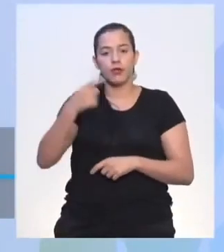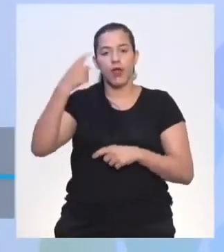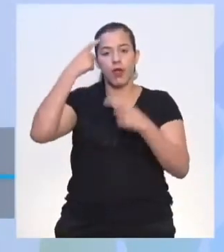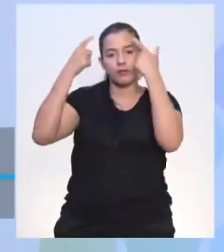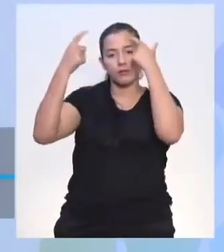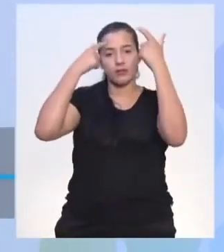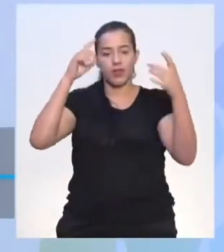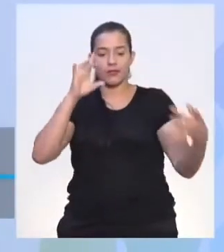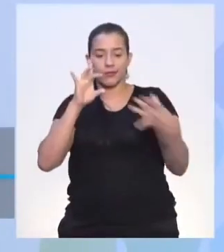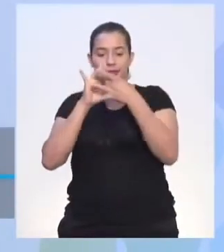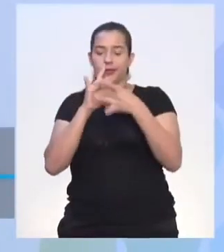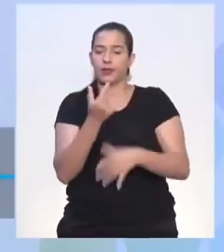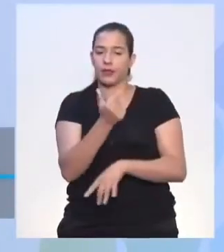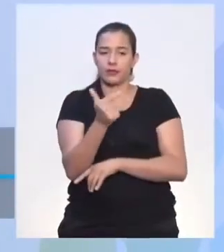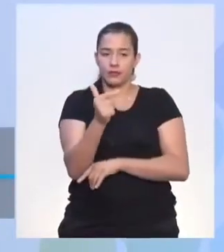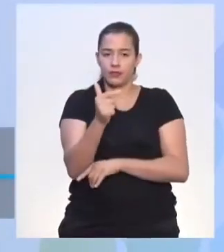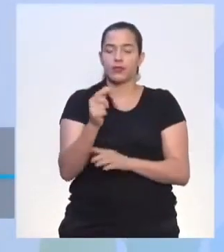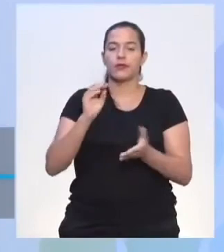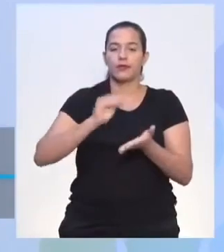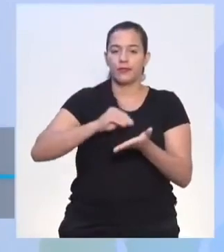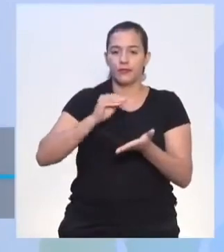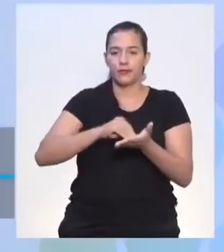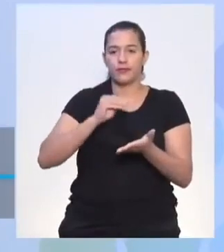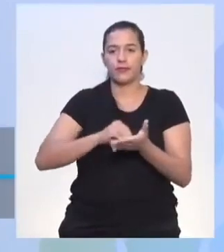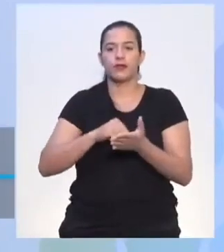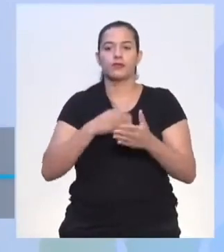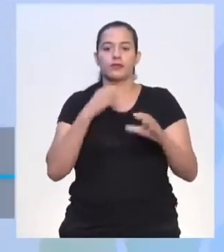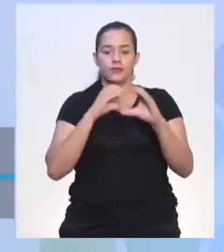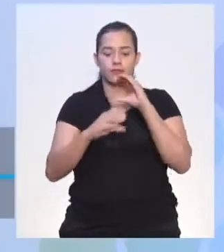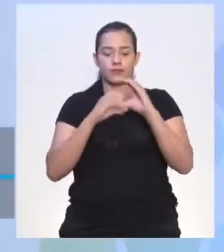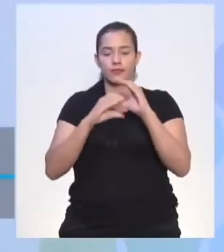ideias não estão conectadas, não estão né? conectadas. Então tem uma falha aí na comunicação. Exatamente.